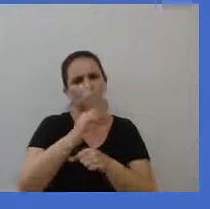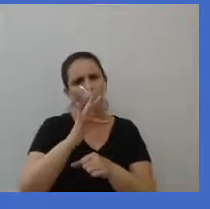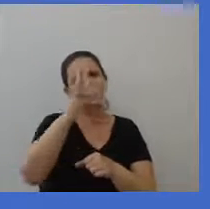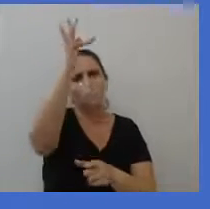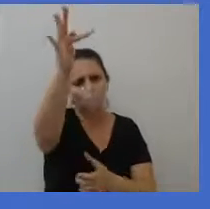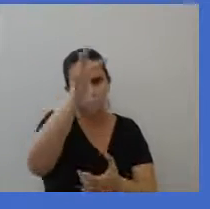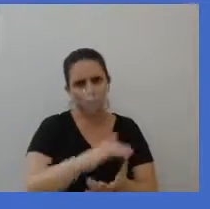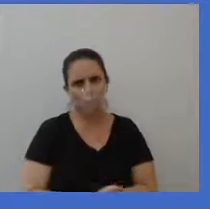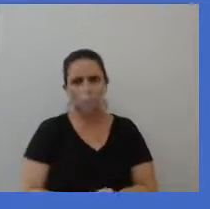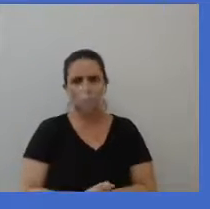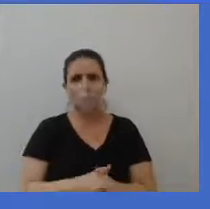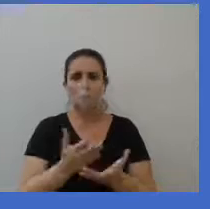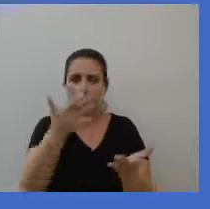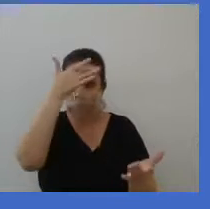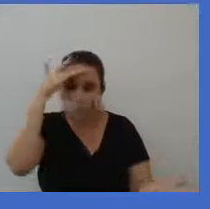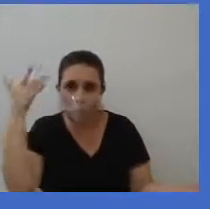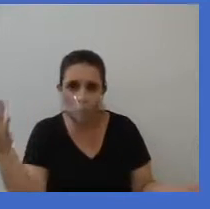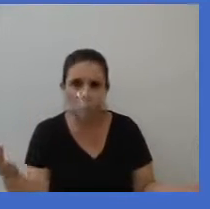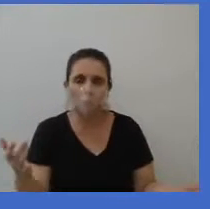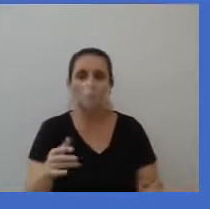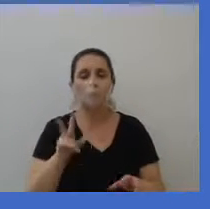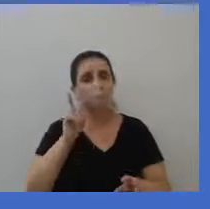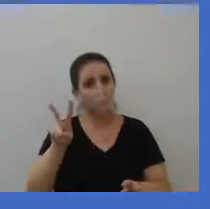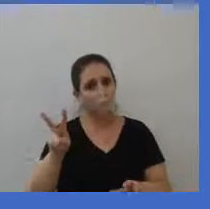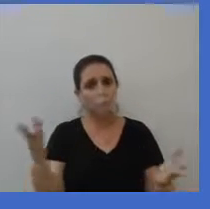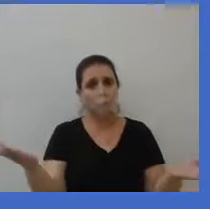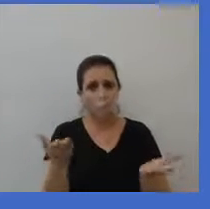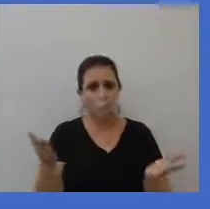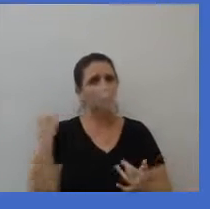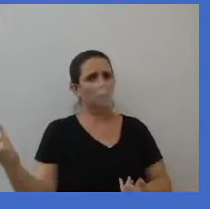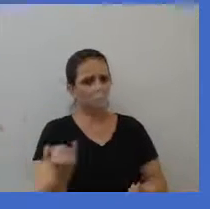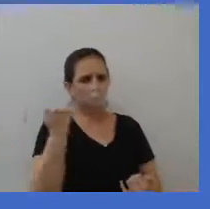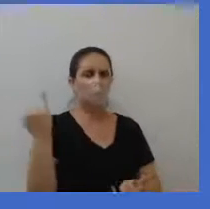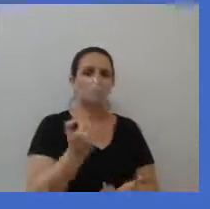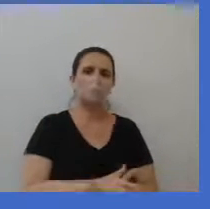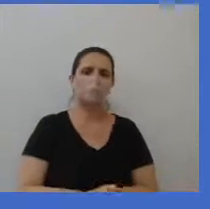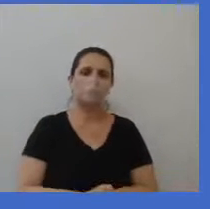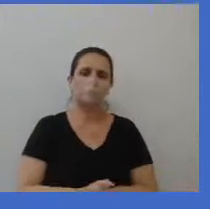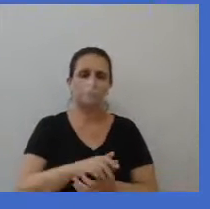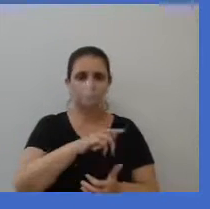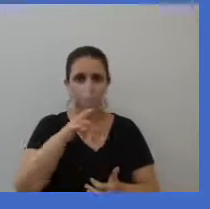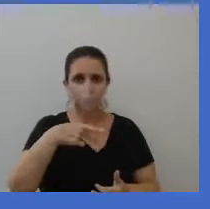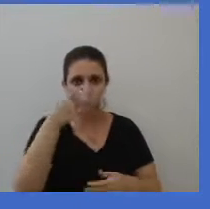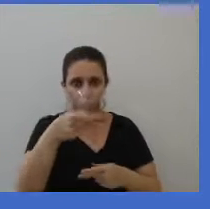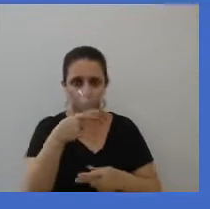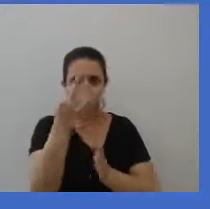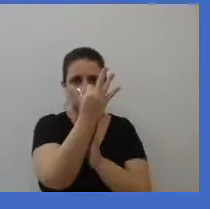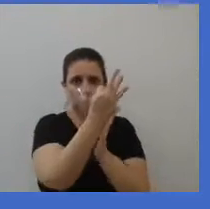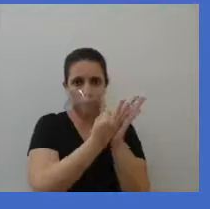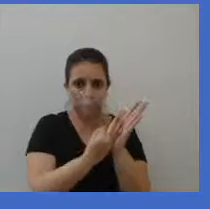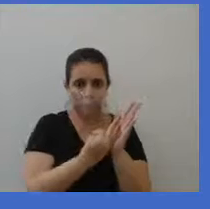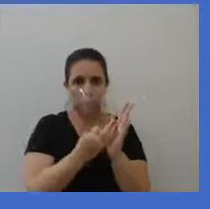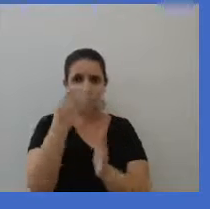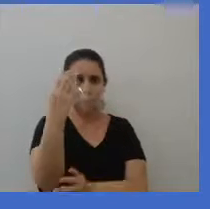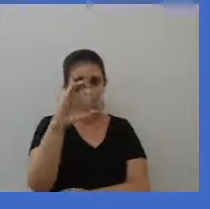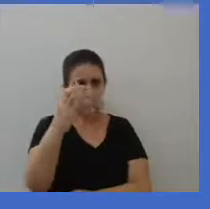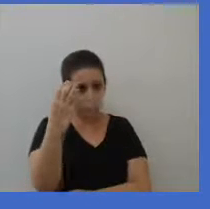aqui, olha o que vocês estão vendo aqui, vamos colocar aqui em tela cheia para ficar bem claro para vocês. Isso saiu